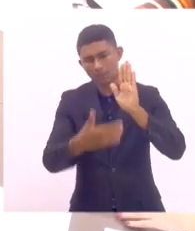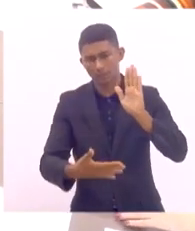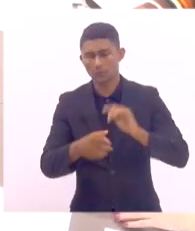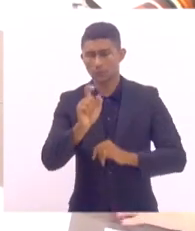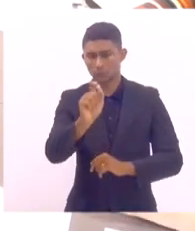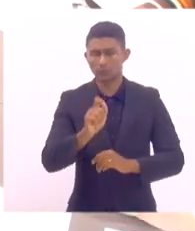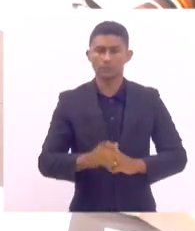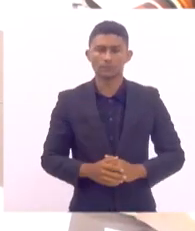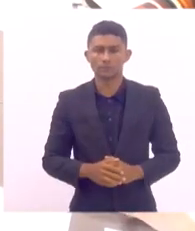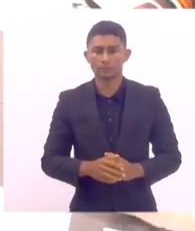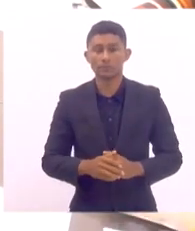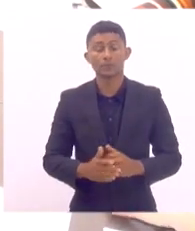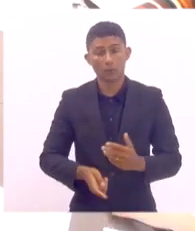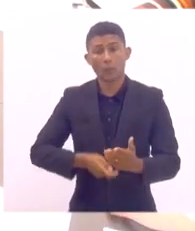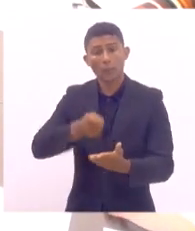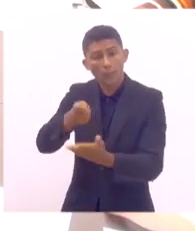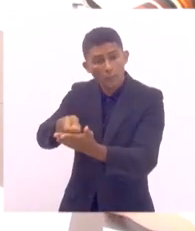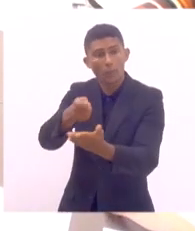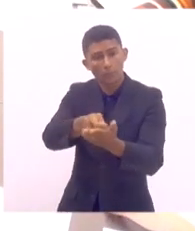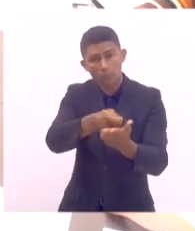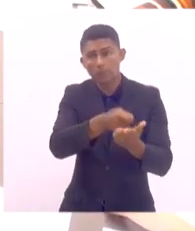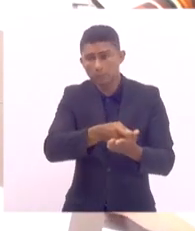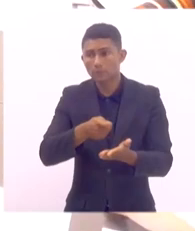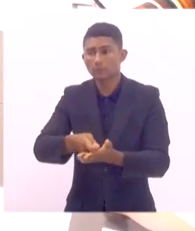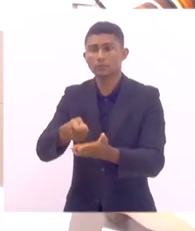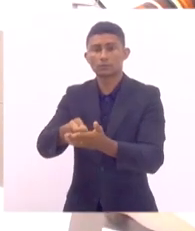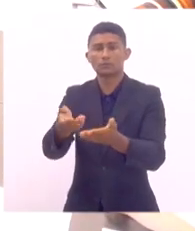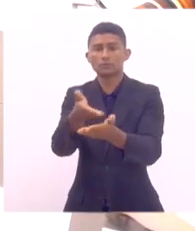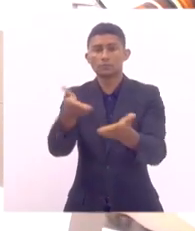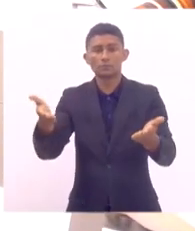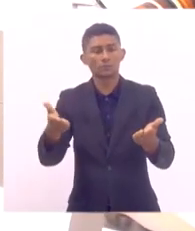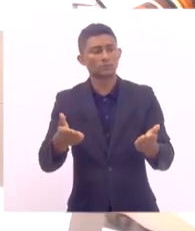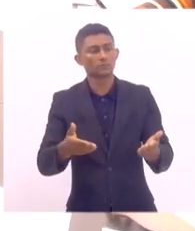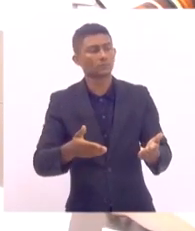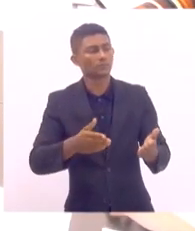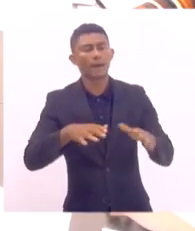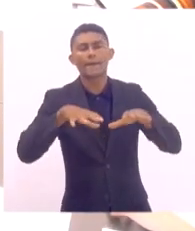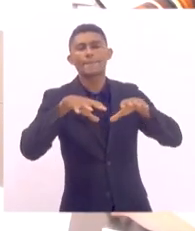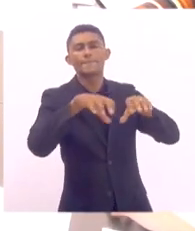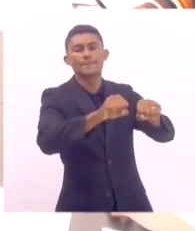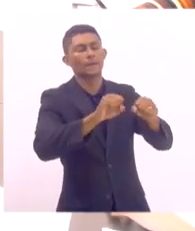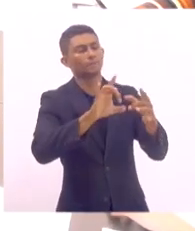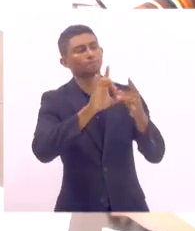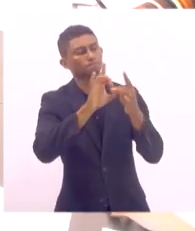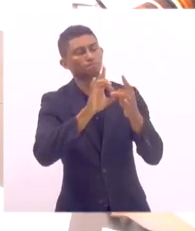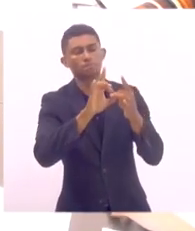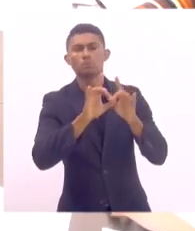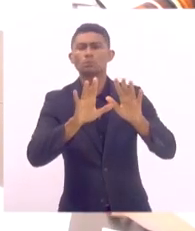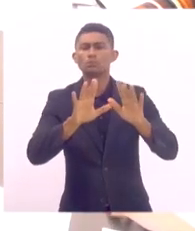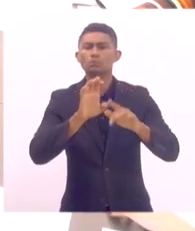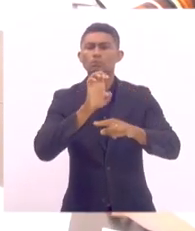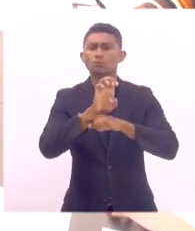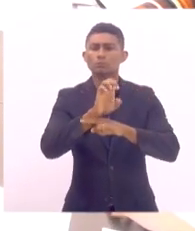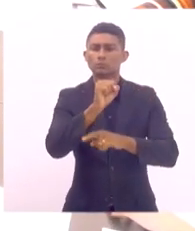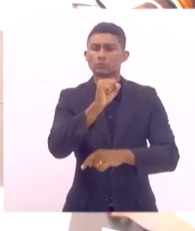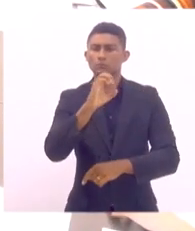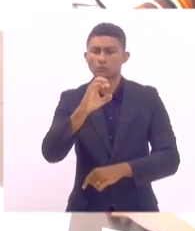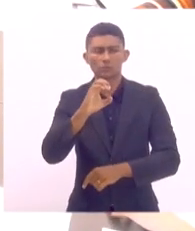que está obrigando a aderir um convênio que só Santa Catarina aderiu, que é